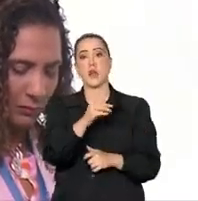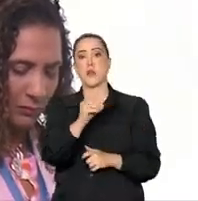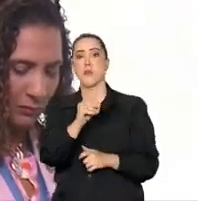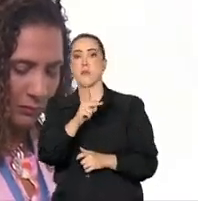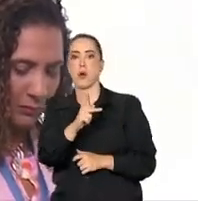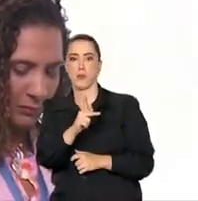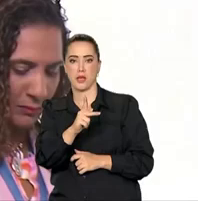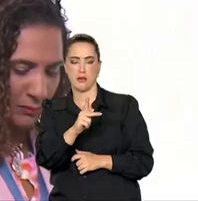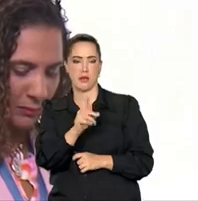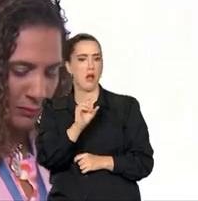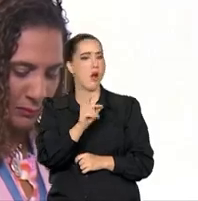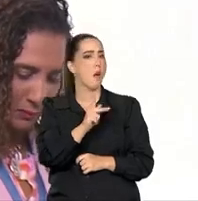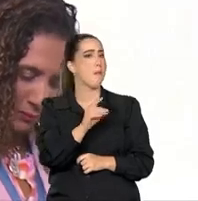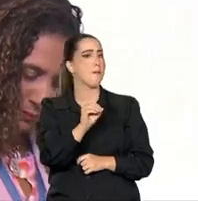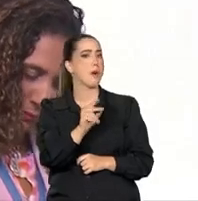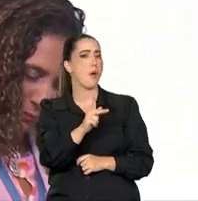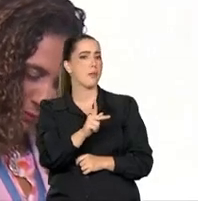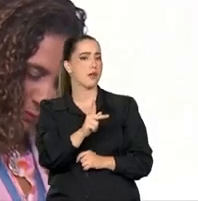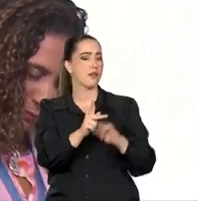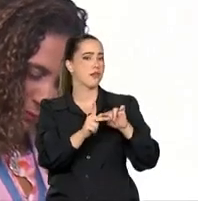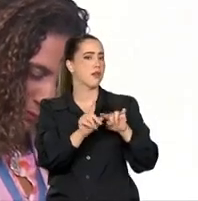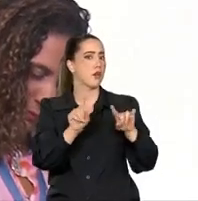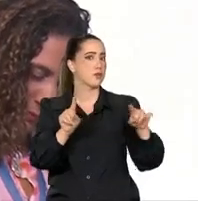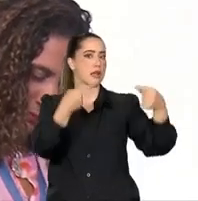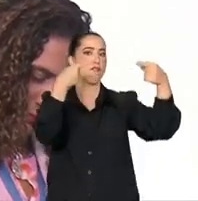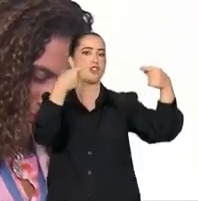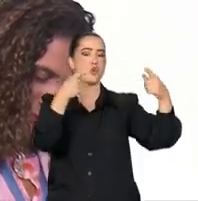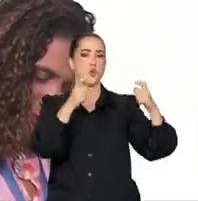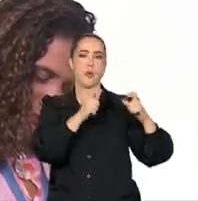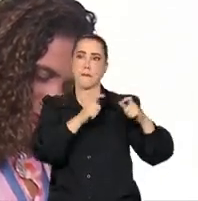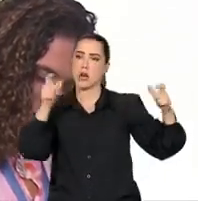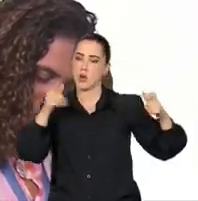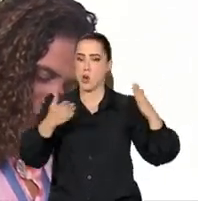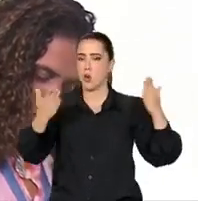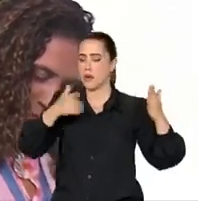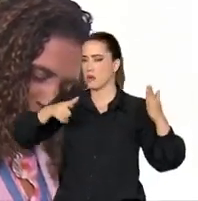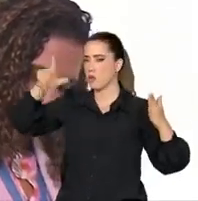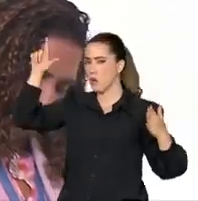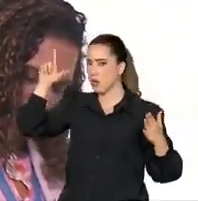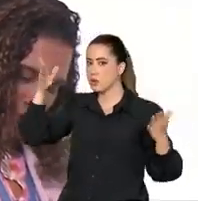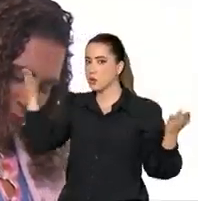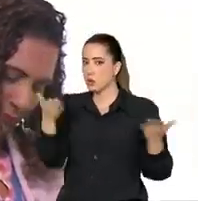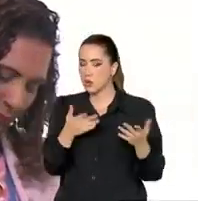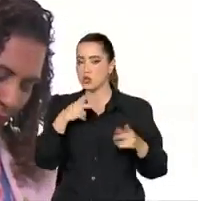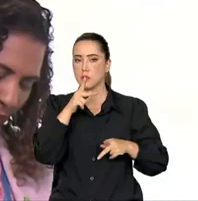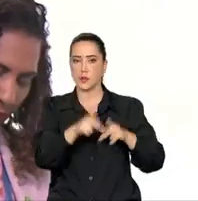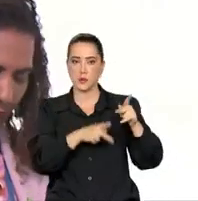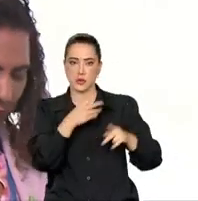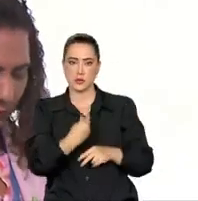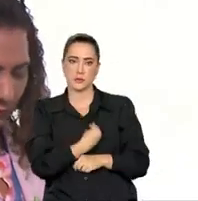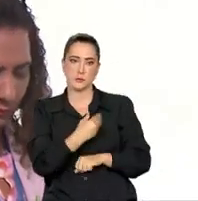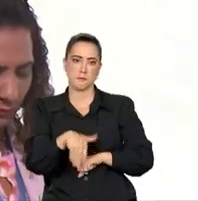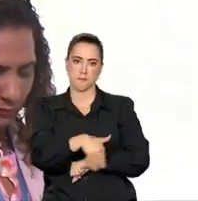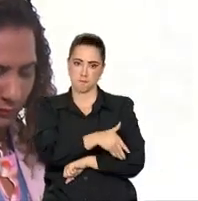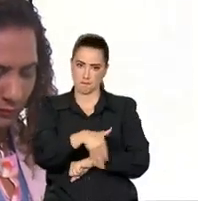mesmo especializados no desafio, que é muito maior do que era lá atrás, da população em situação de rua.